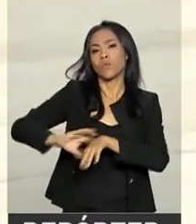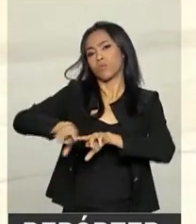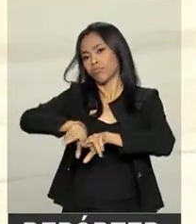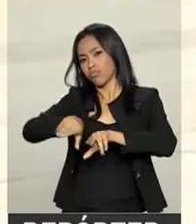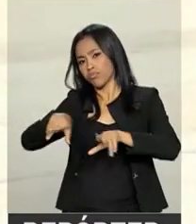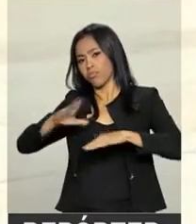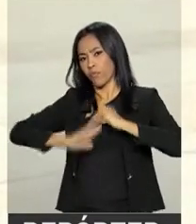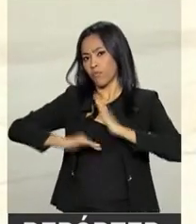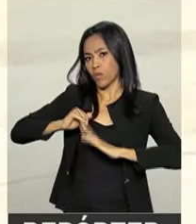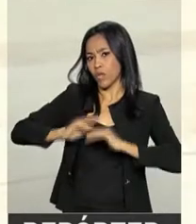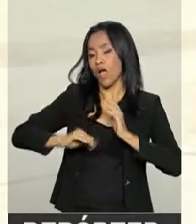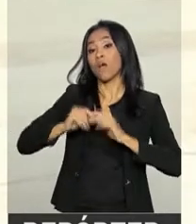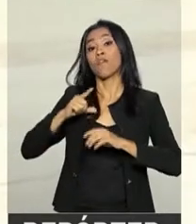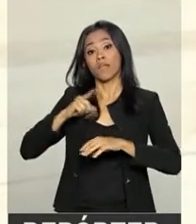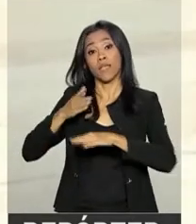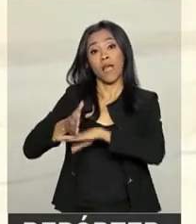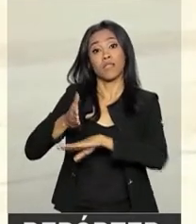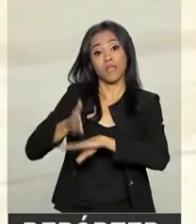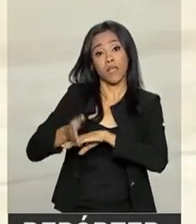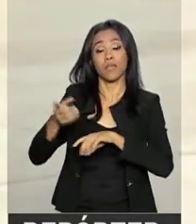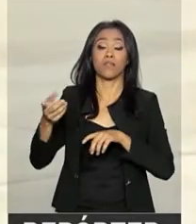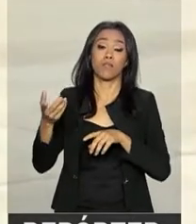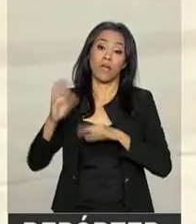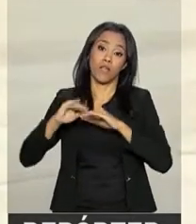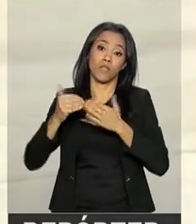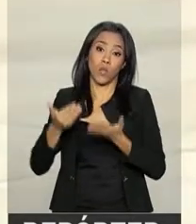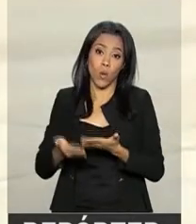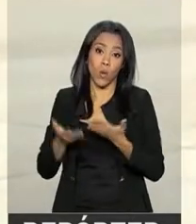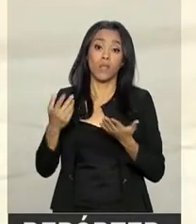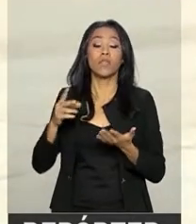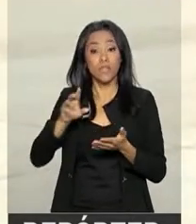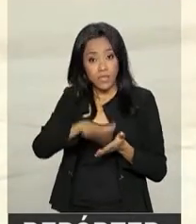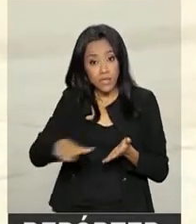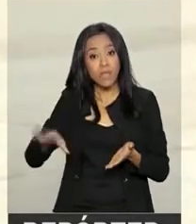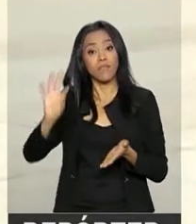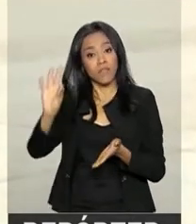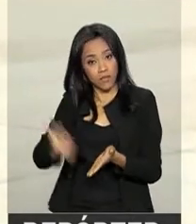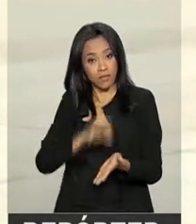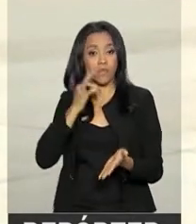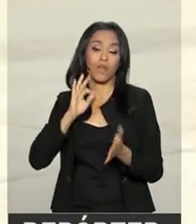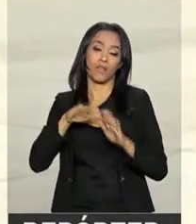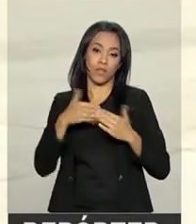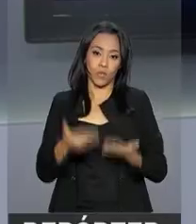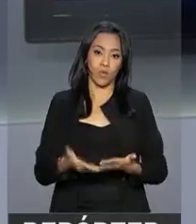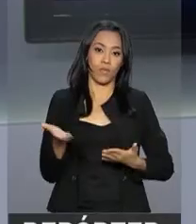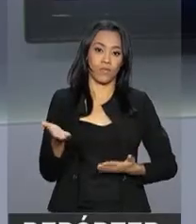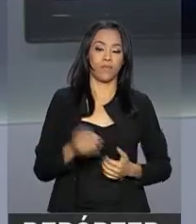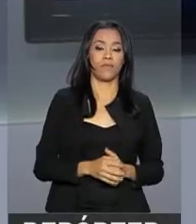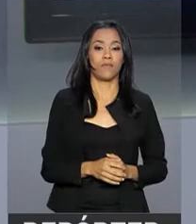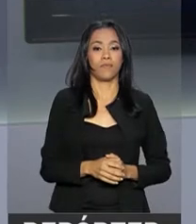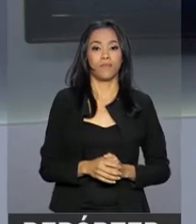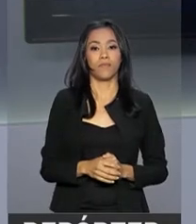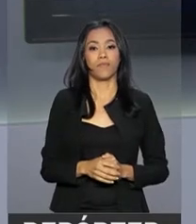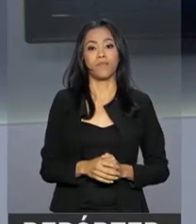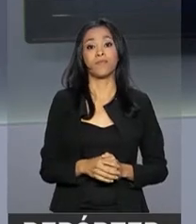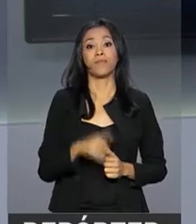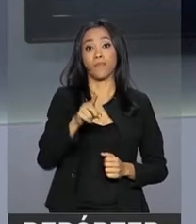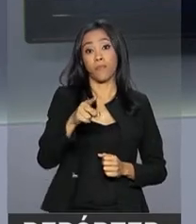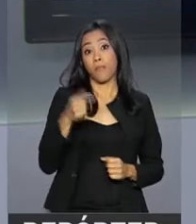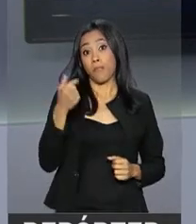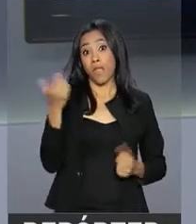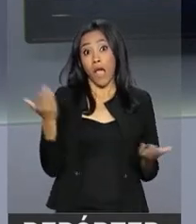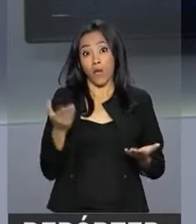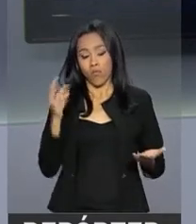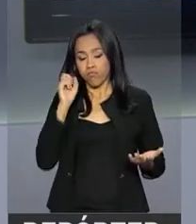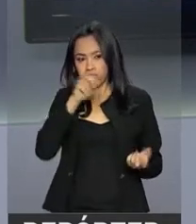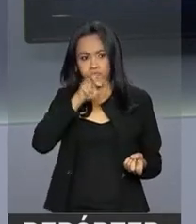de saúde e as crianças vão ser matriculadas em escolas. De São Paulo, Márcia Fernandes. De olho no grande